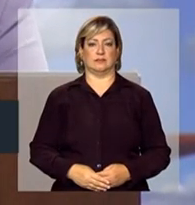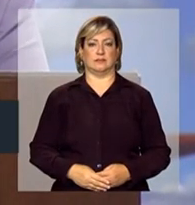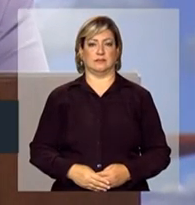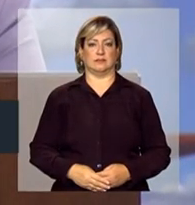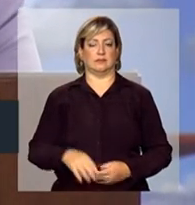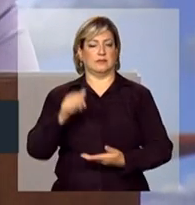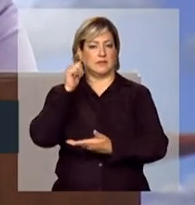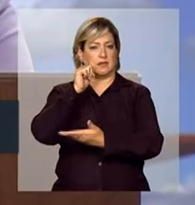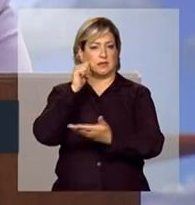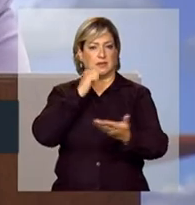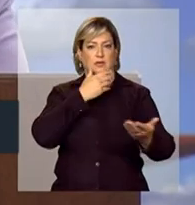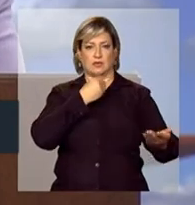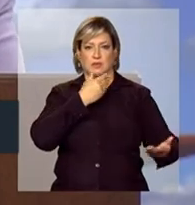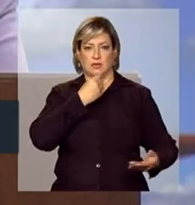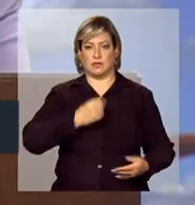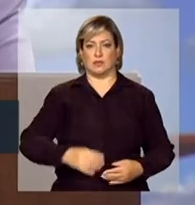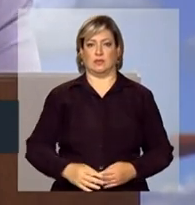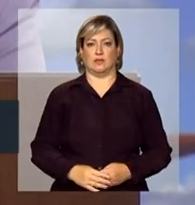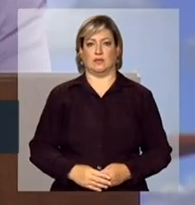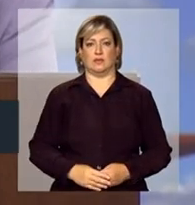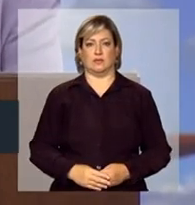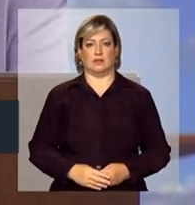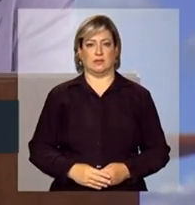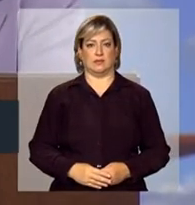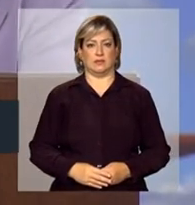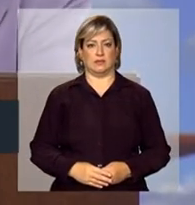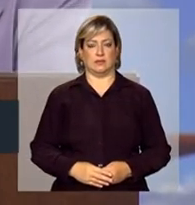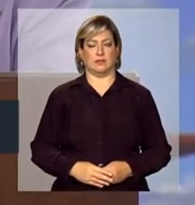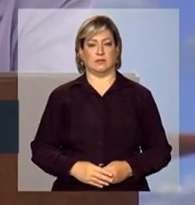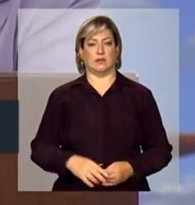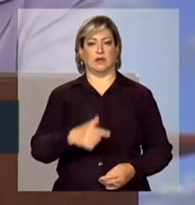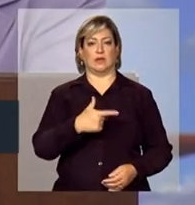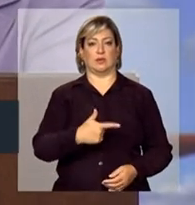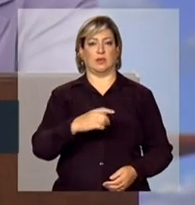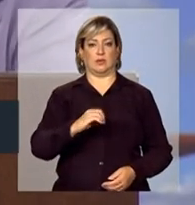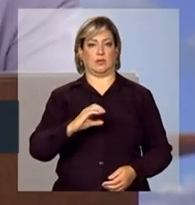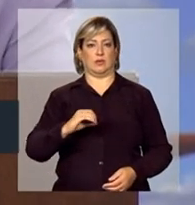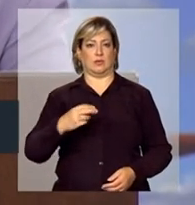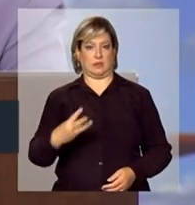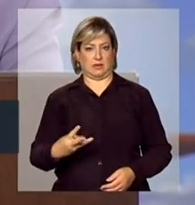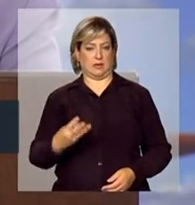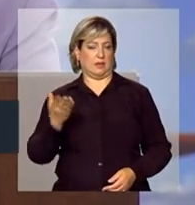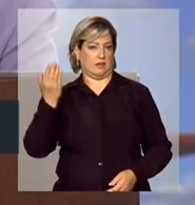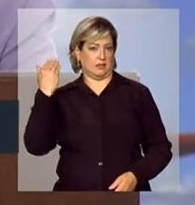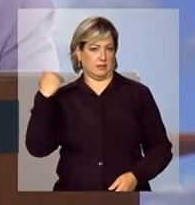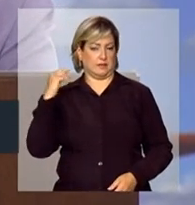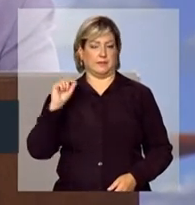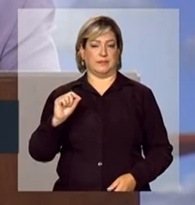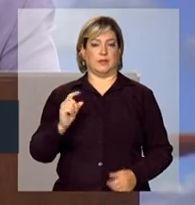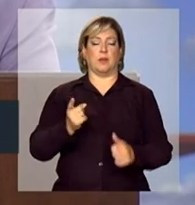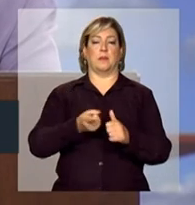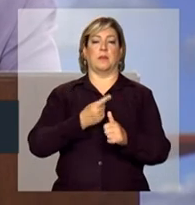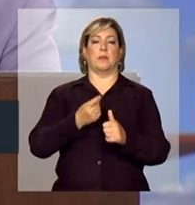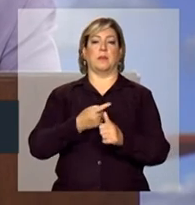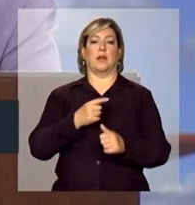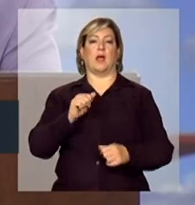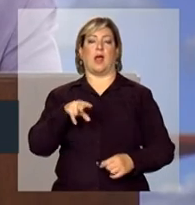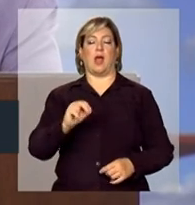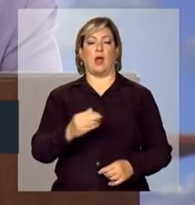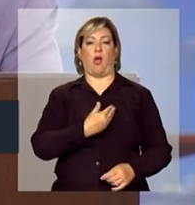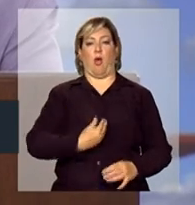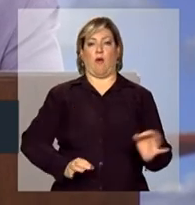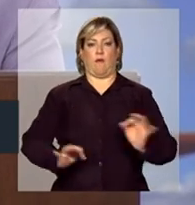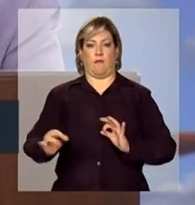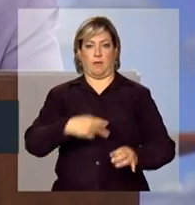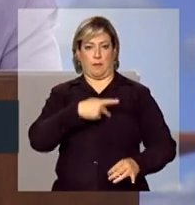Olá senhoras e senhores e em 2003 no primeiro ano do governo do presidente Lula